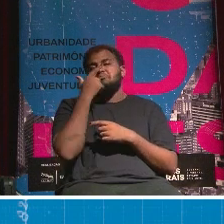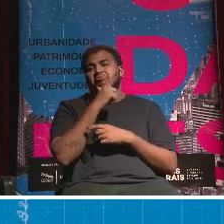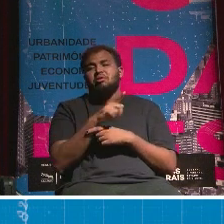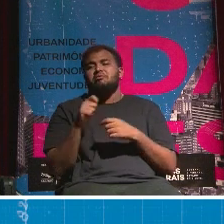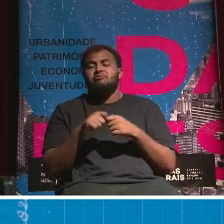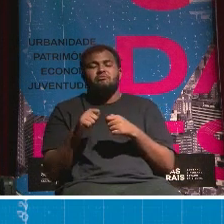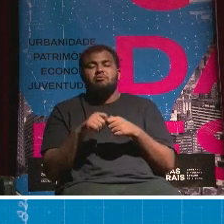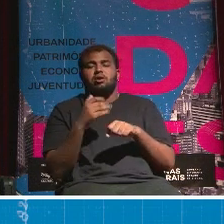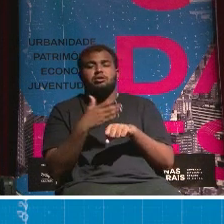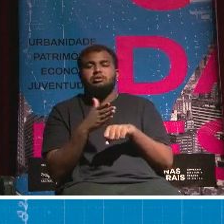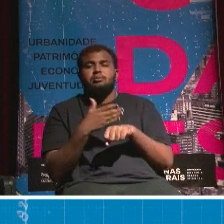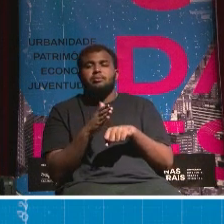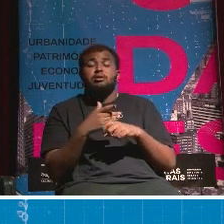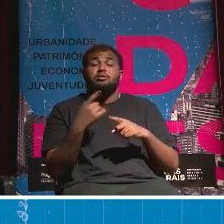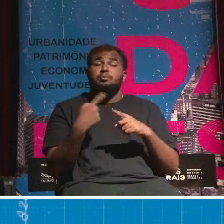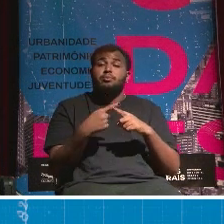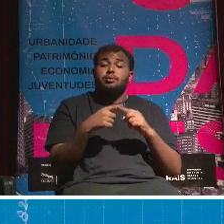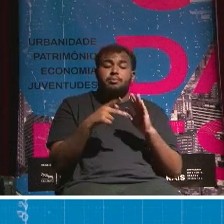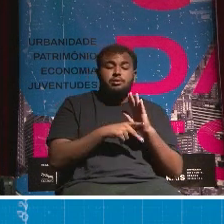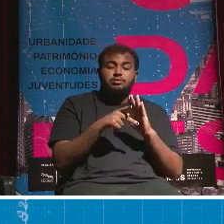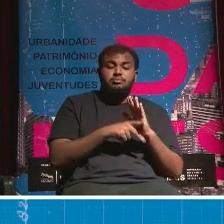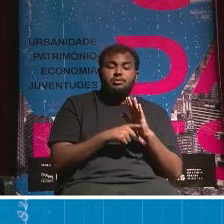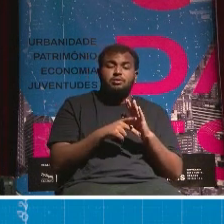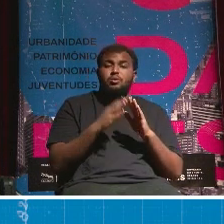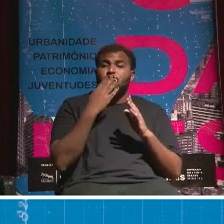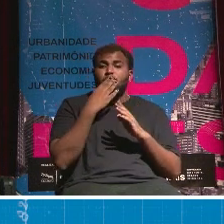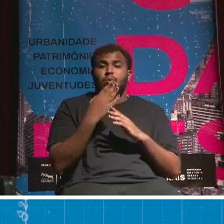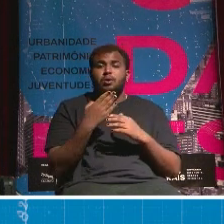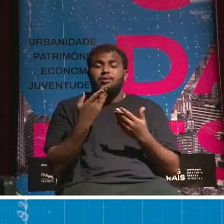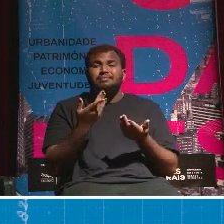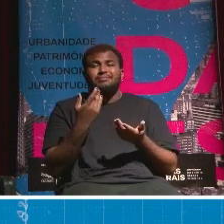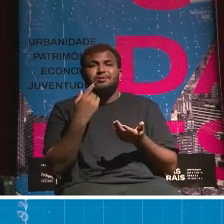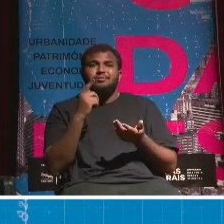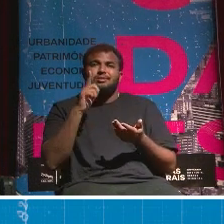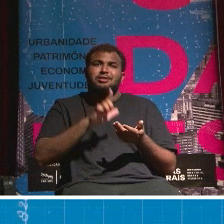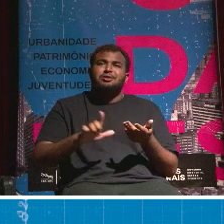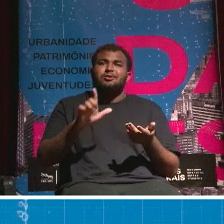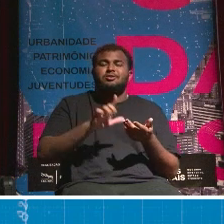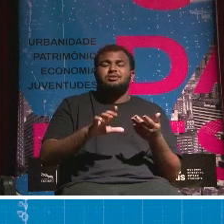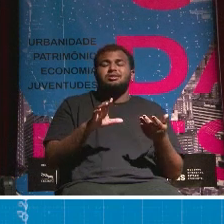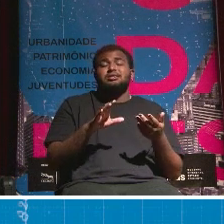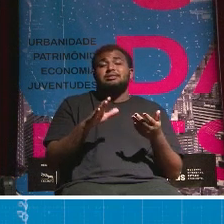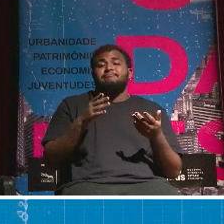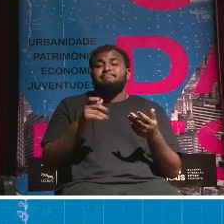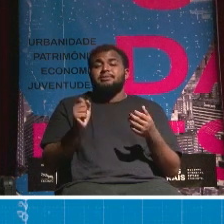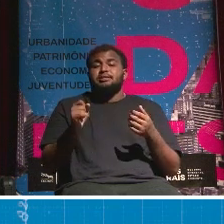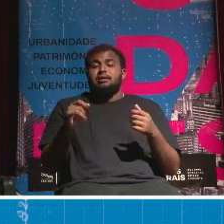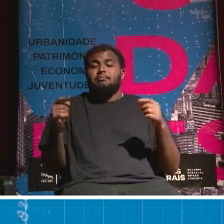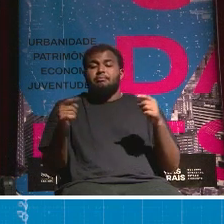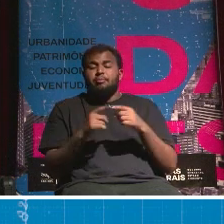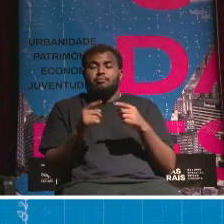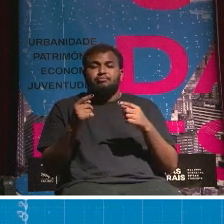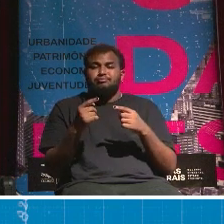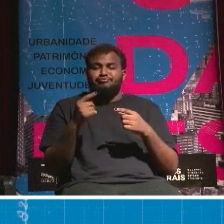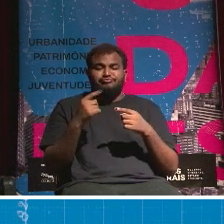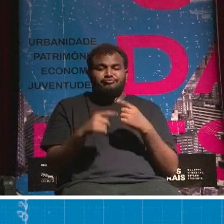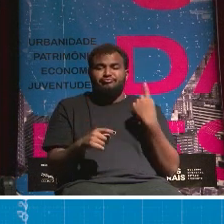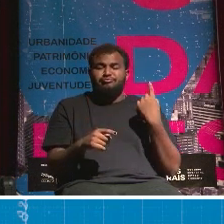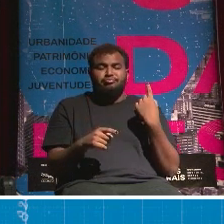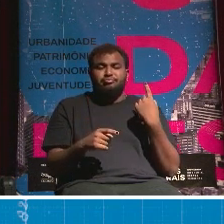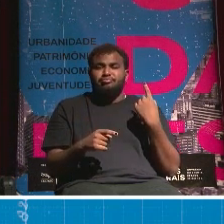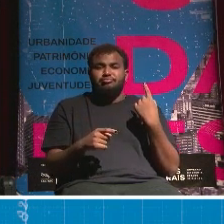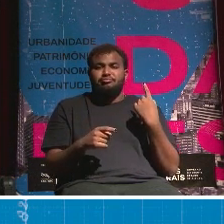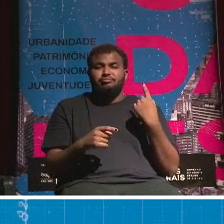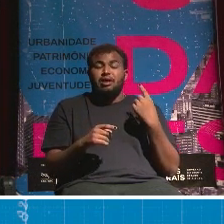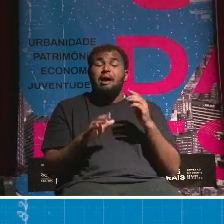planejamento por vários motivos. E aí, a lógica causal ela não faz muito sentido. Mas, por